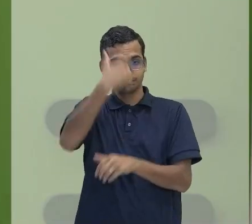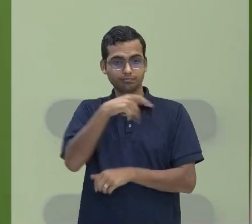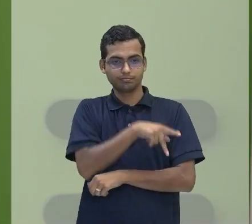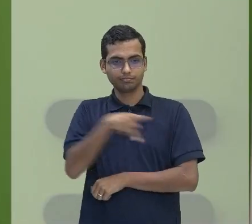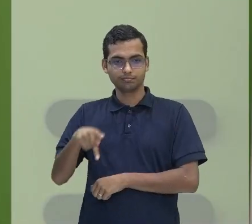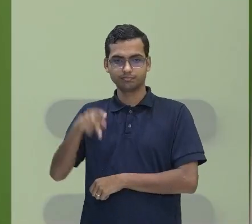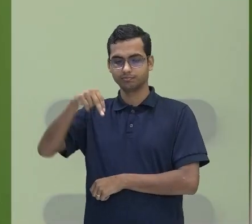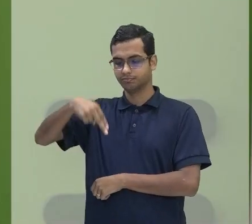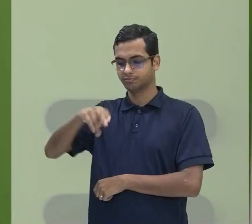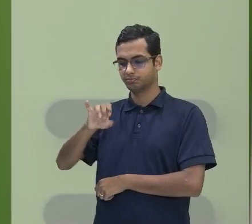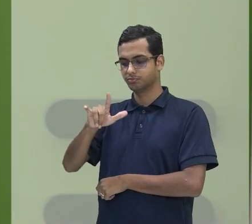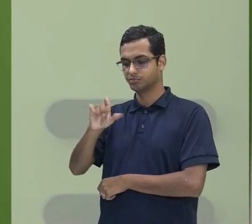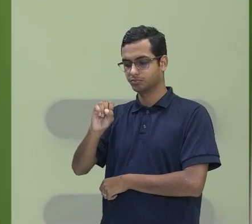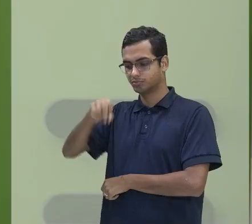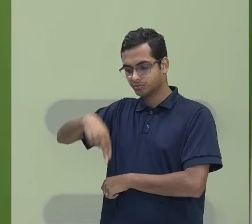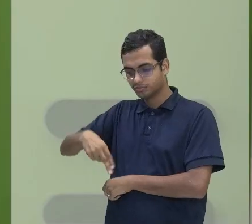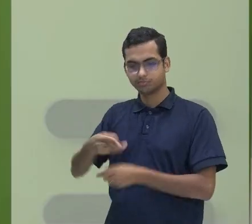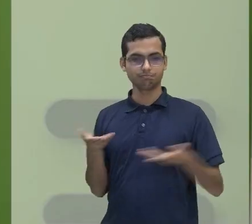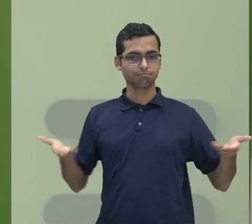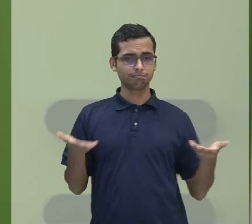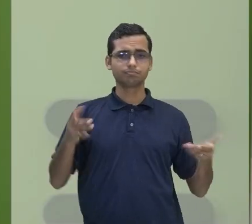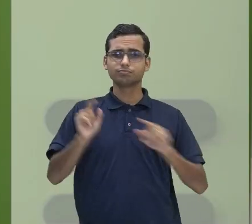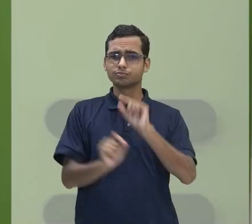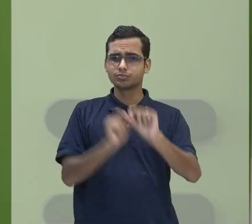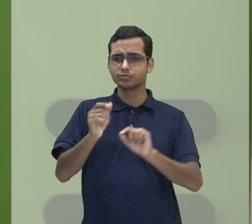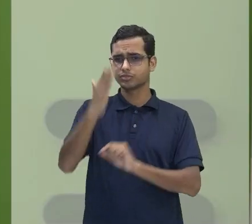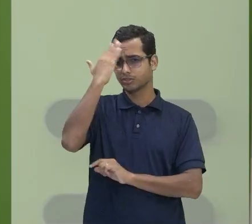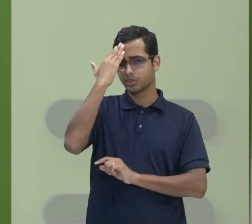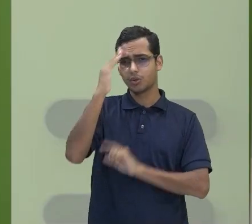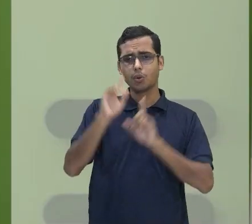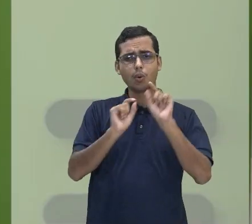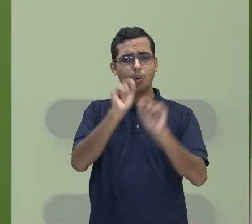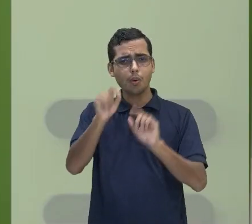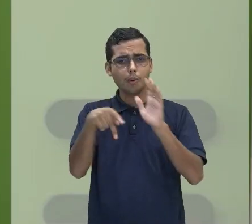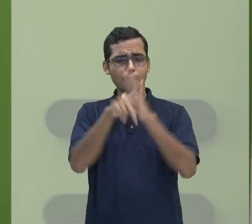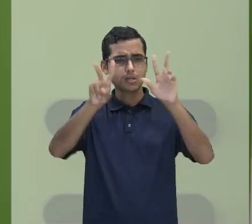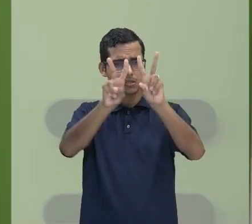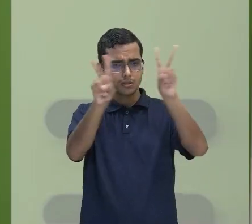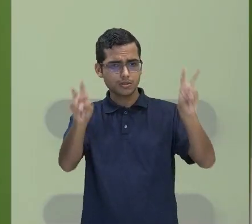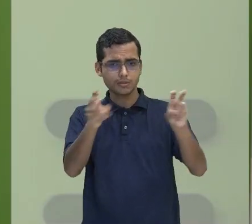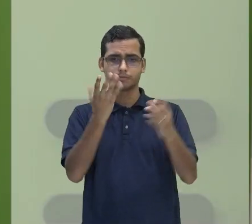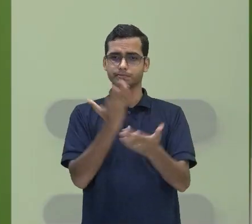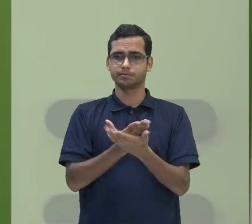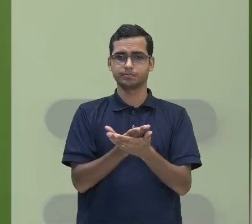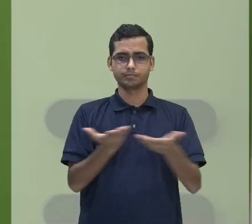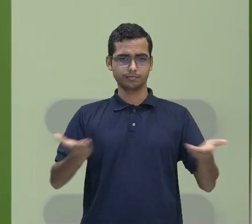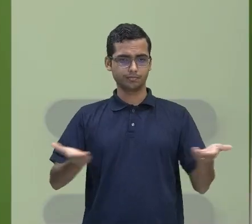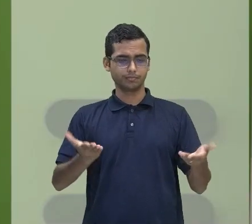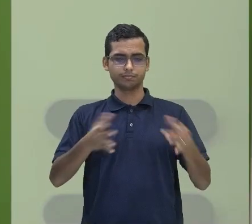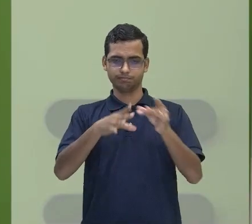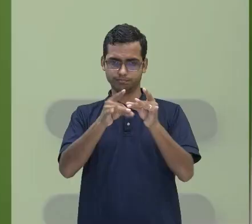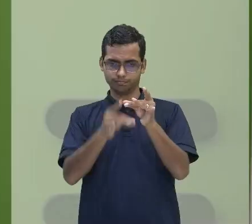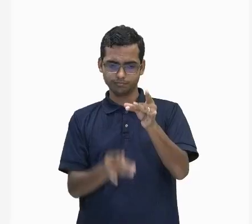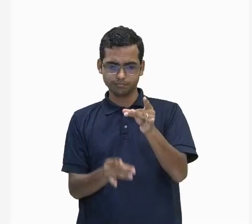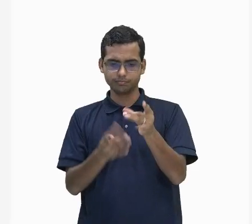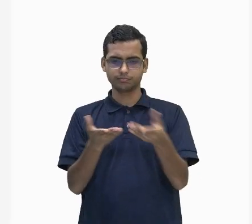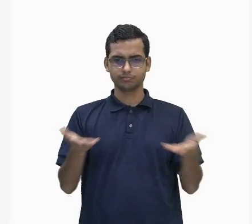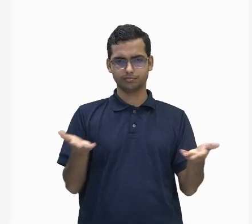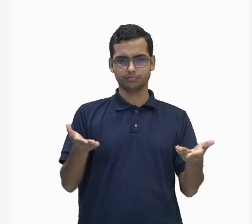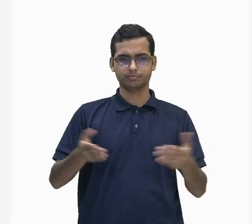Bezerra e agora nós vamos saber qual é o nosso objeto de conhecimento e o detalhamento para a aula de